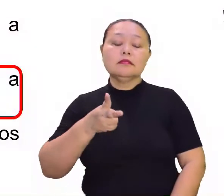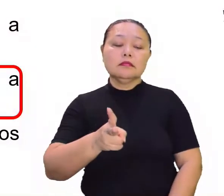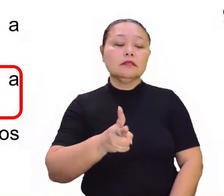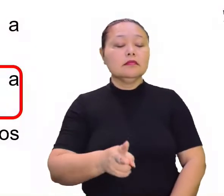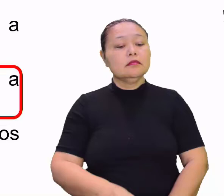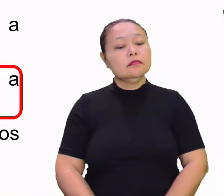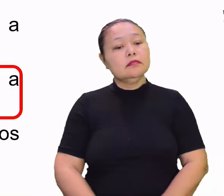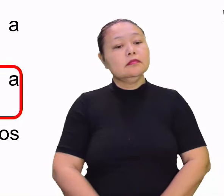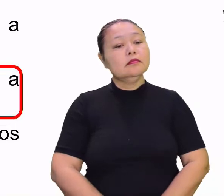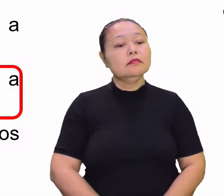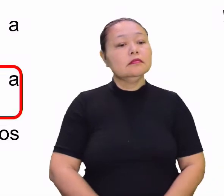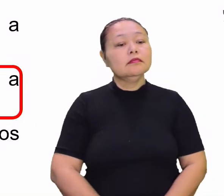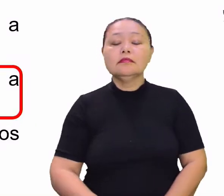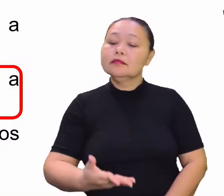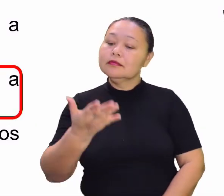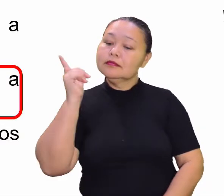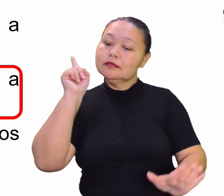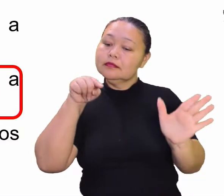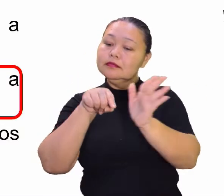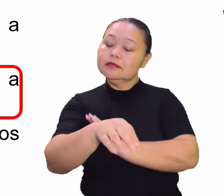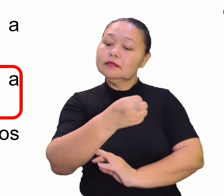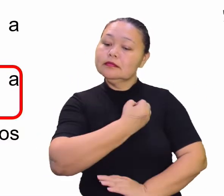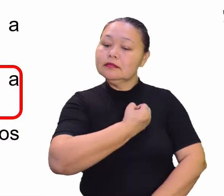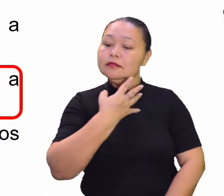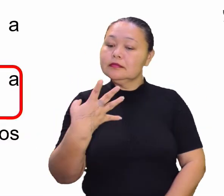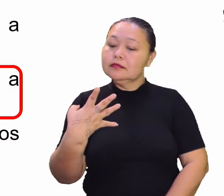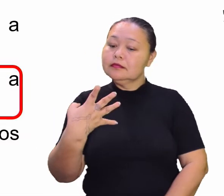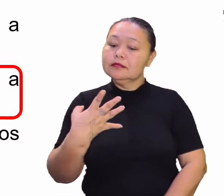próxima questão. Vamos lá para a questão 4.